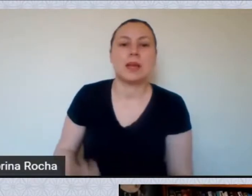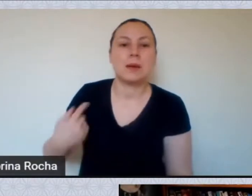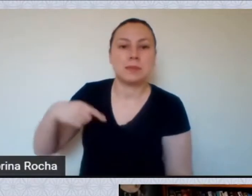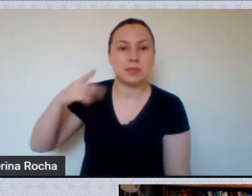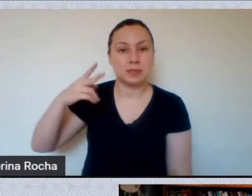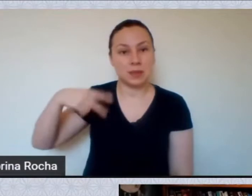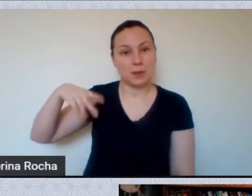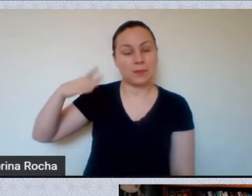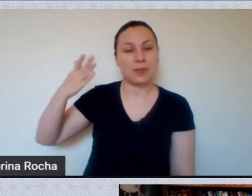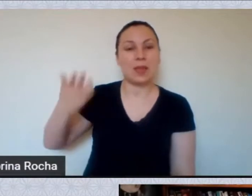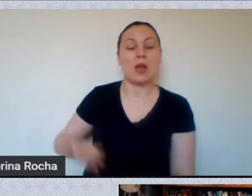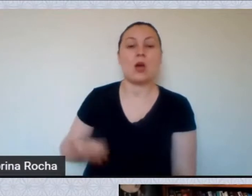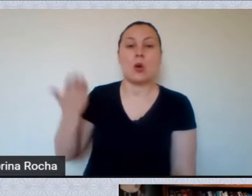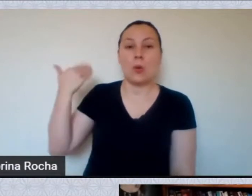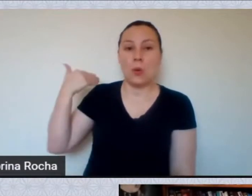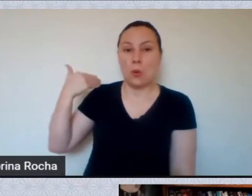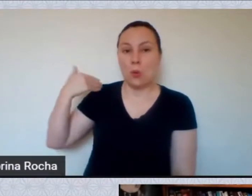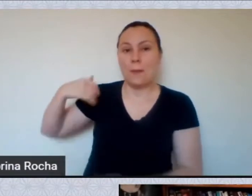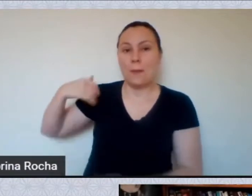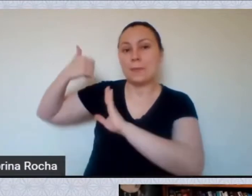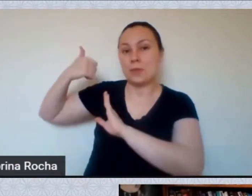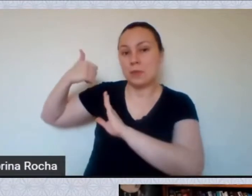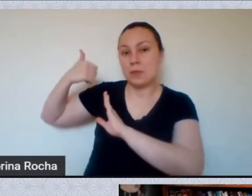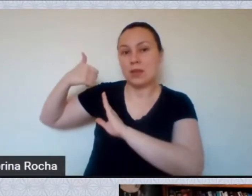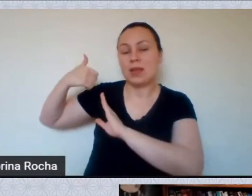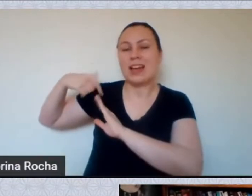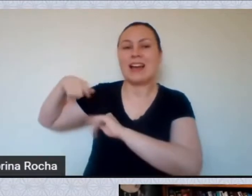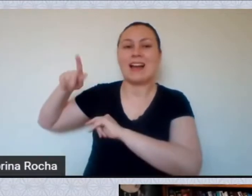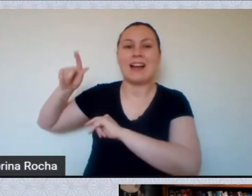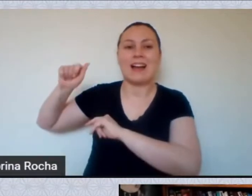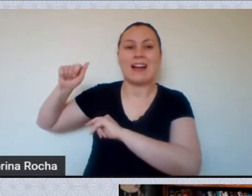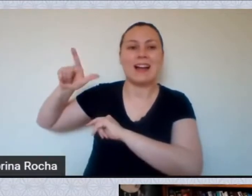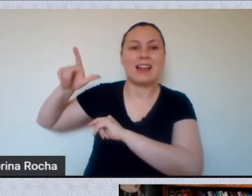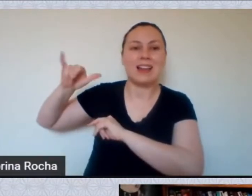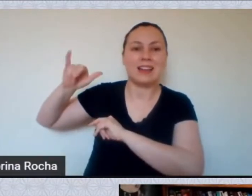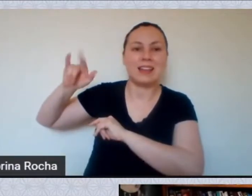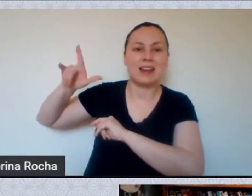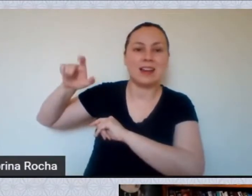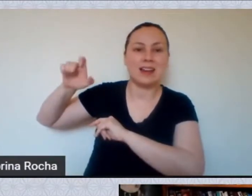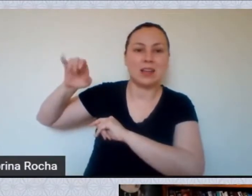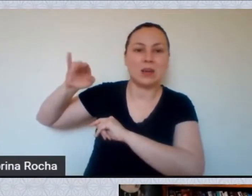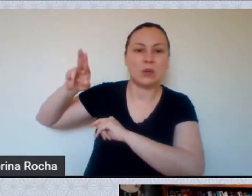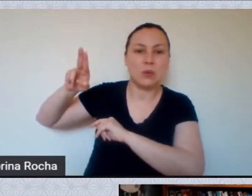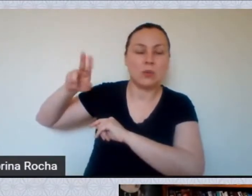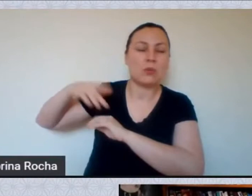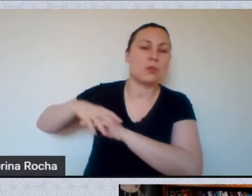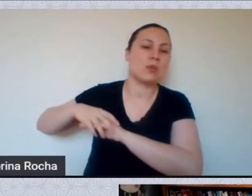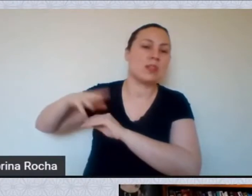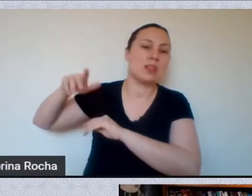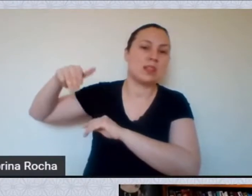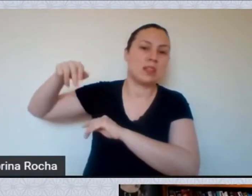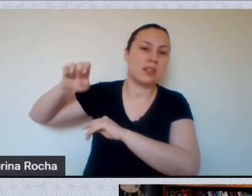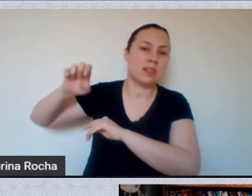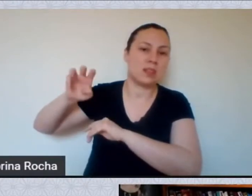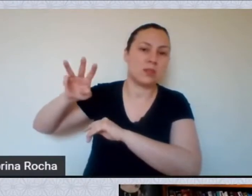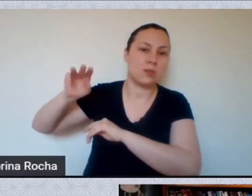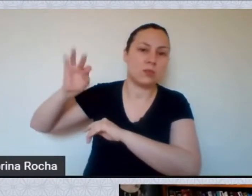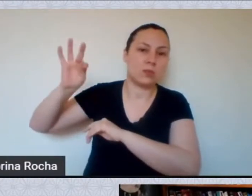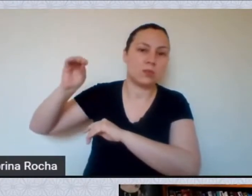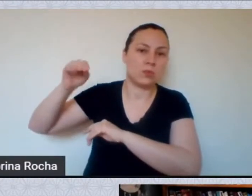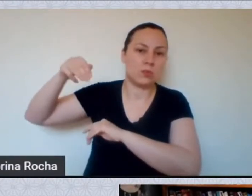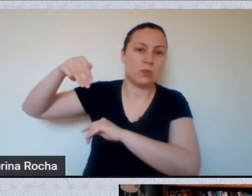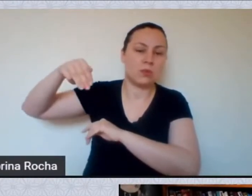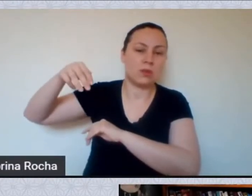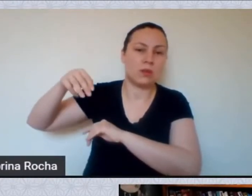da ciência, né, os nomes que todo mundo fala em casa, né, o Galileu, o Newton, o Kepler, o Copérnico, aí mais para